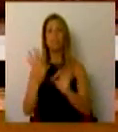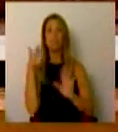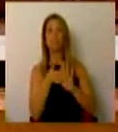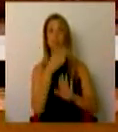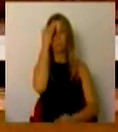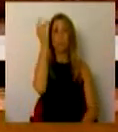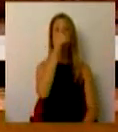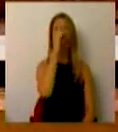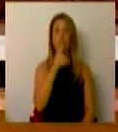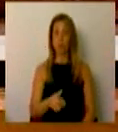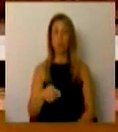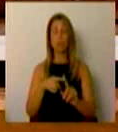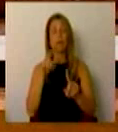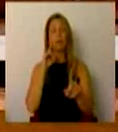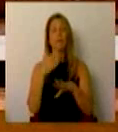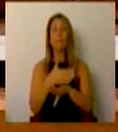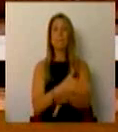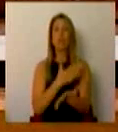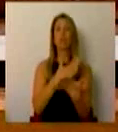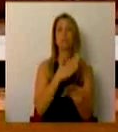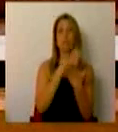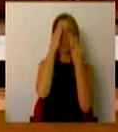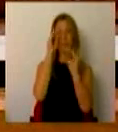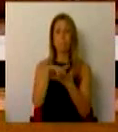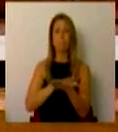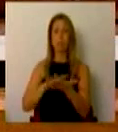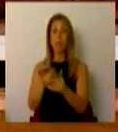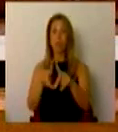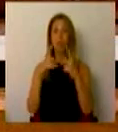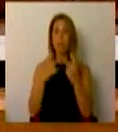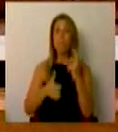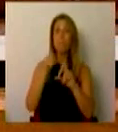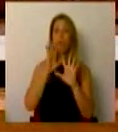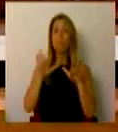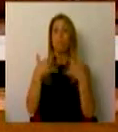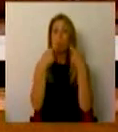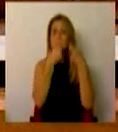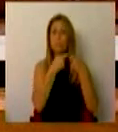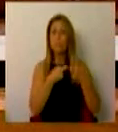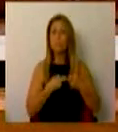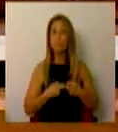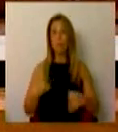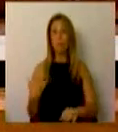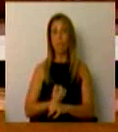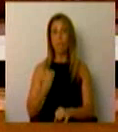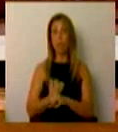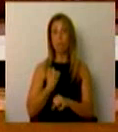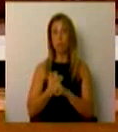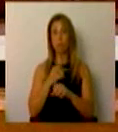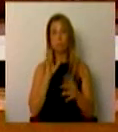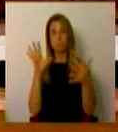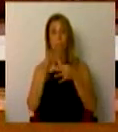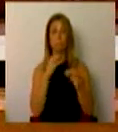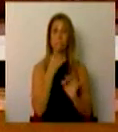da educação pré-escolar e dos ensinos básico e secundário que melhor possa servir as missões definidas pela Lei de Bases do Sistema